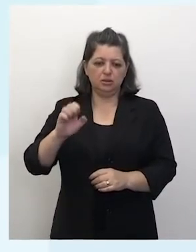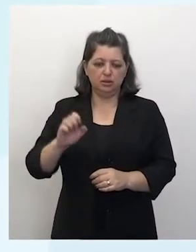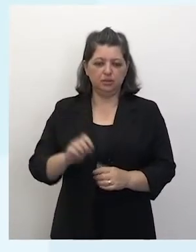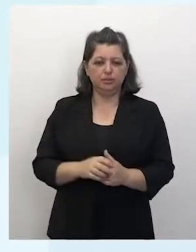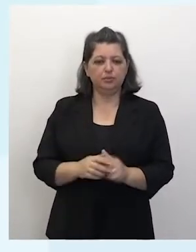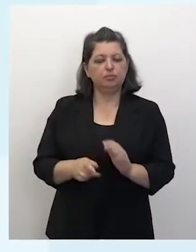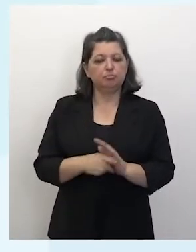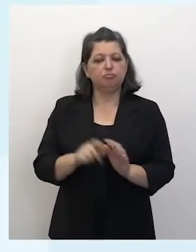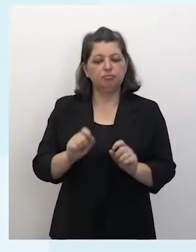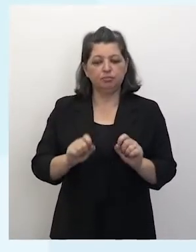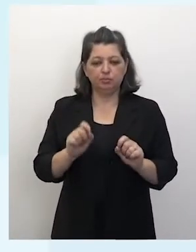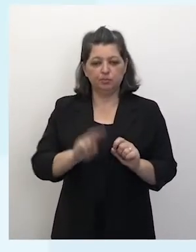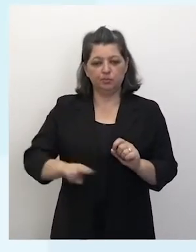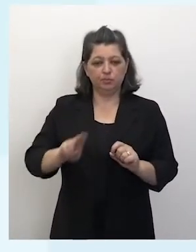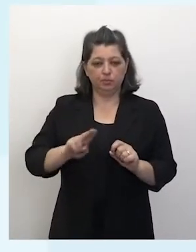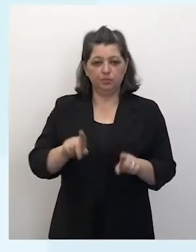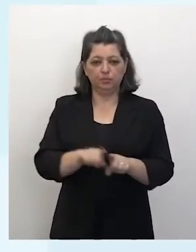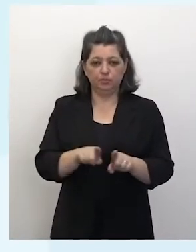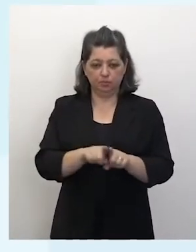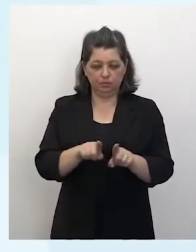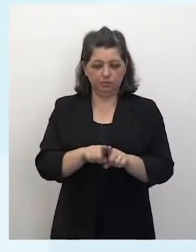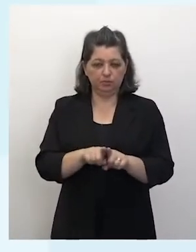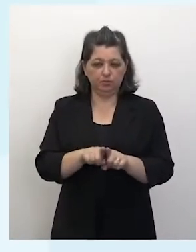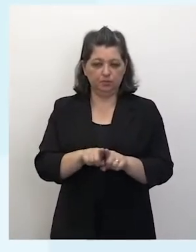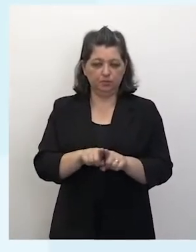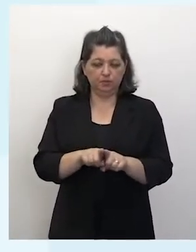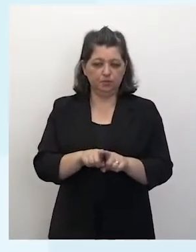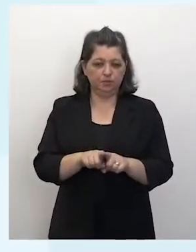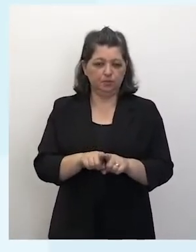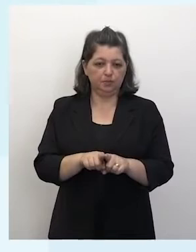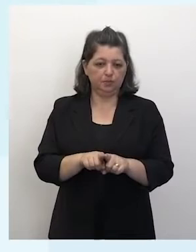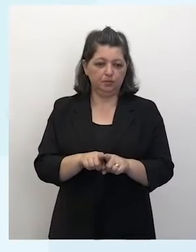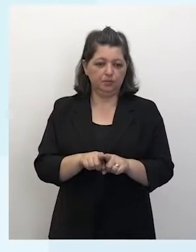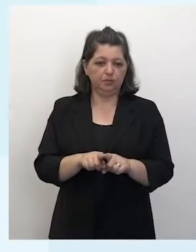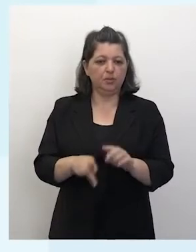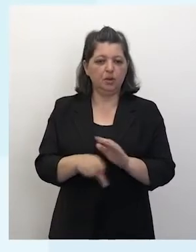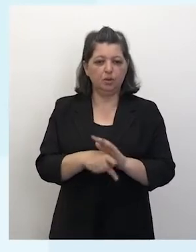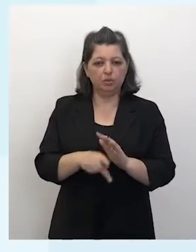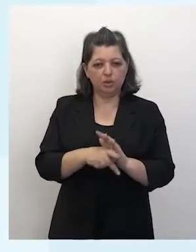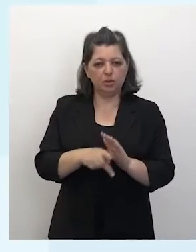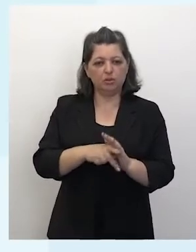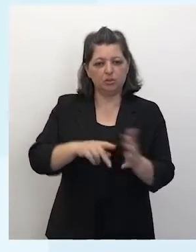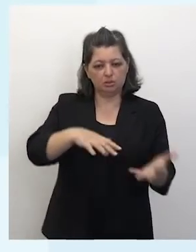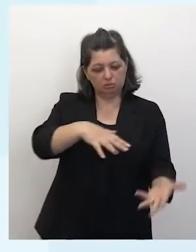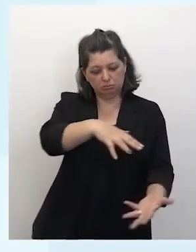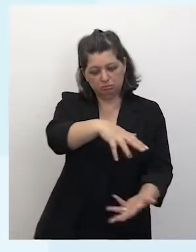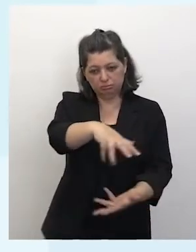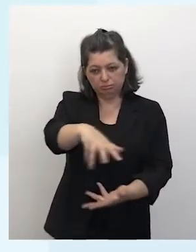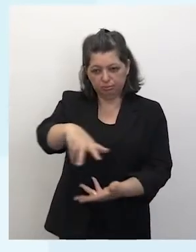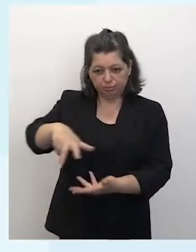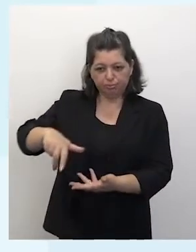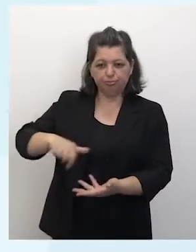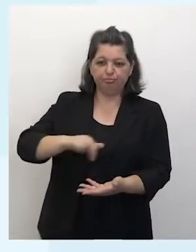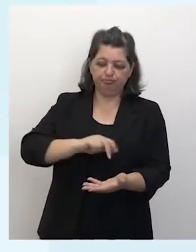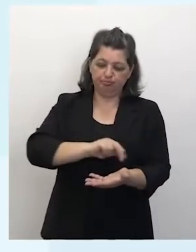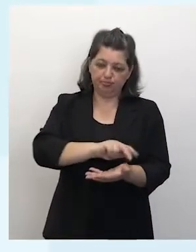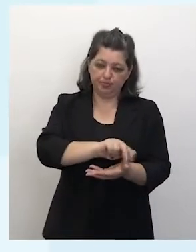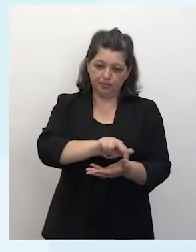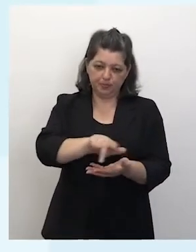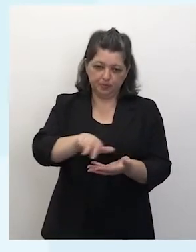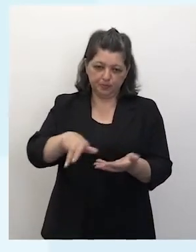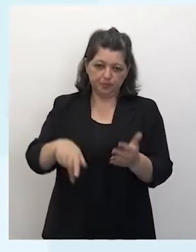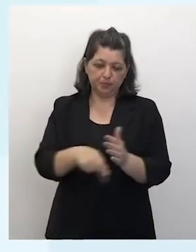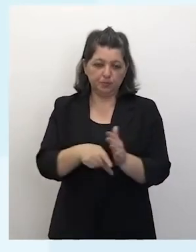podemos utilizar para a verificação da questão aí da geologia, da geomorfologia, né, que é